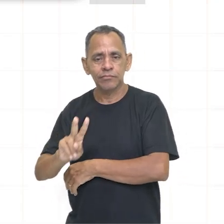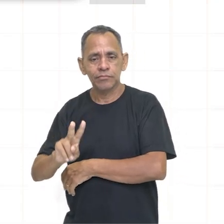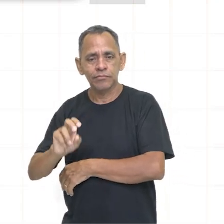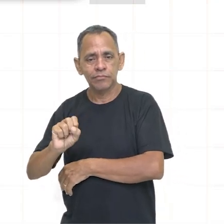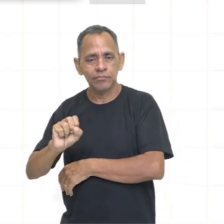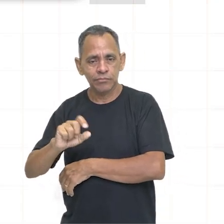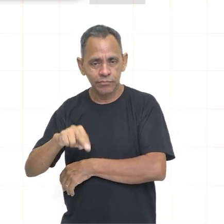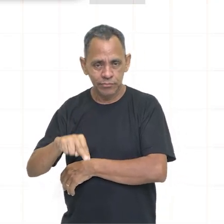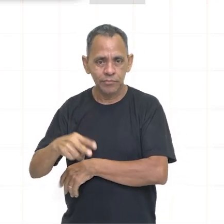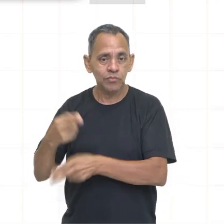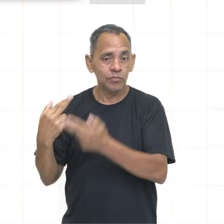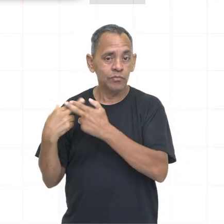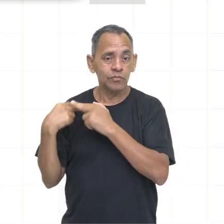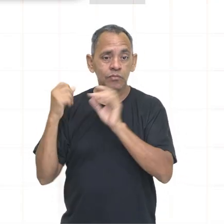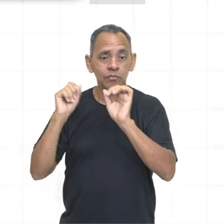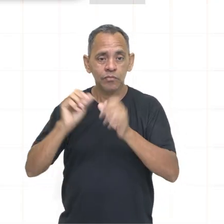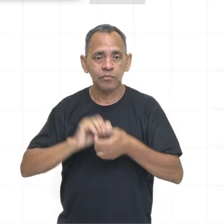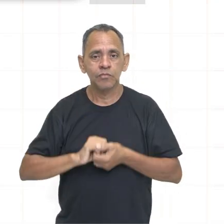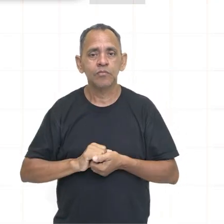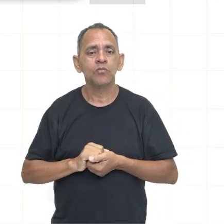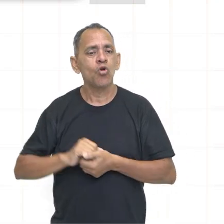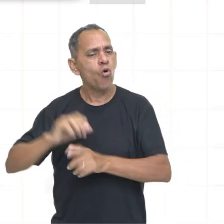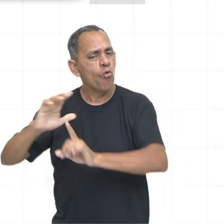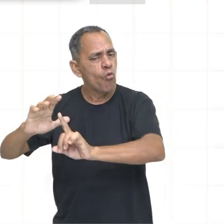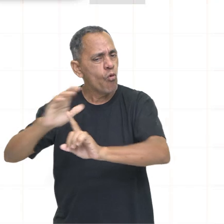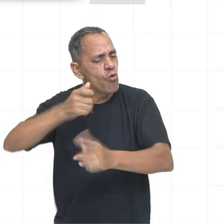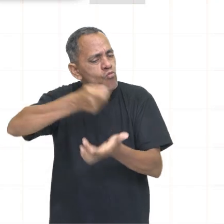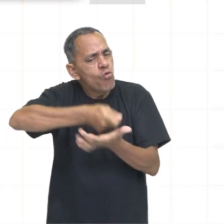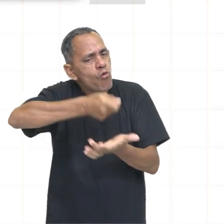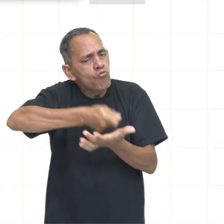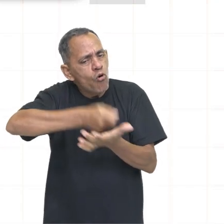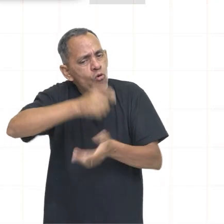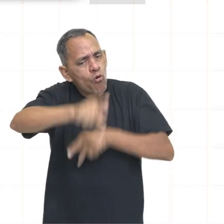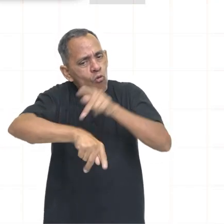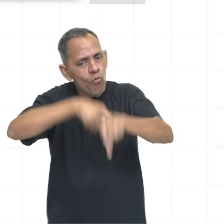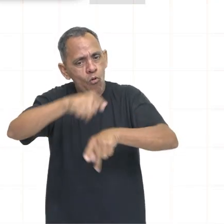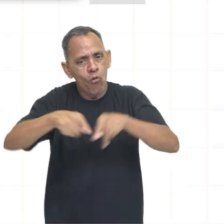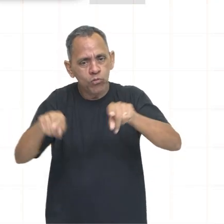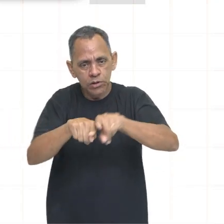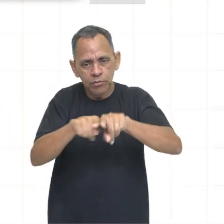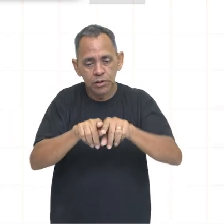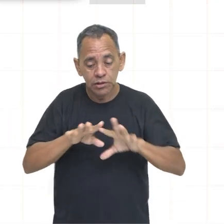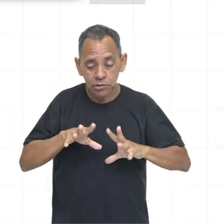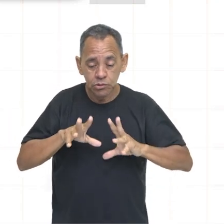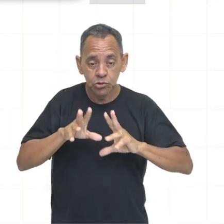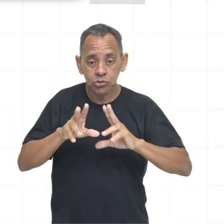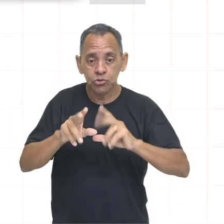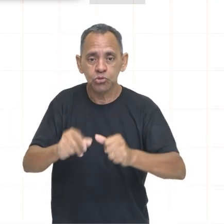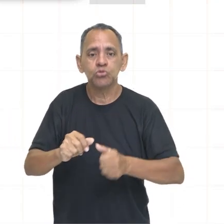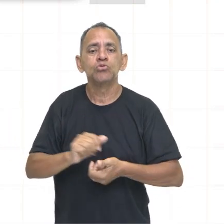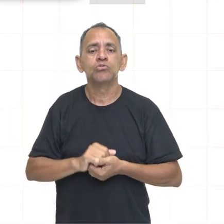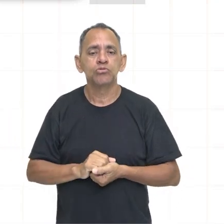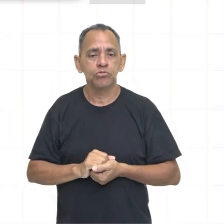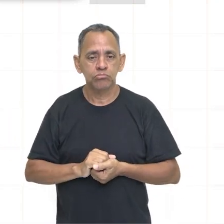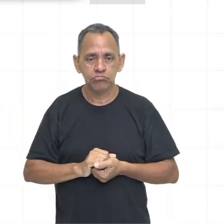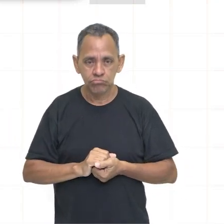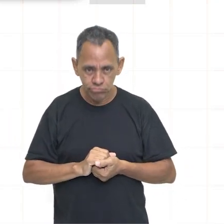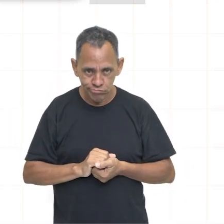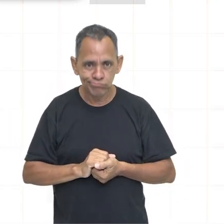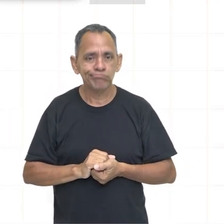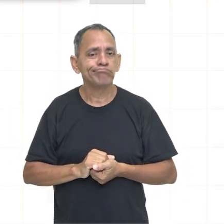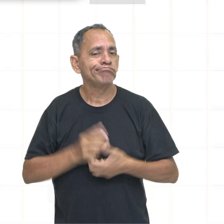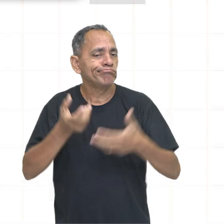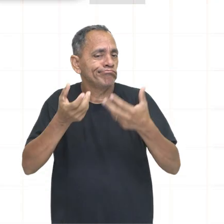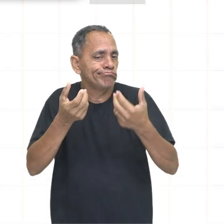era responsável por intimidar e reprimir a população. Tudo isso está alinhado também com o controle